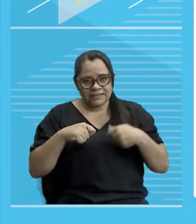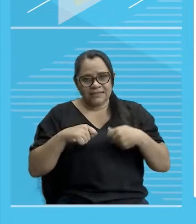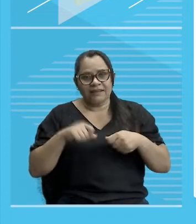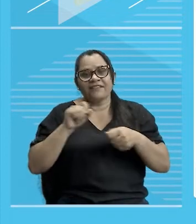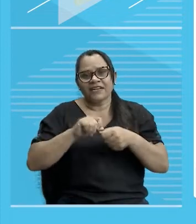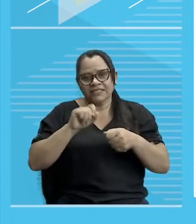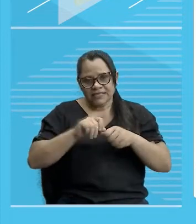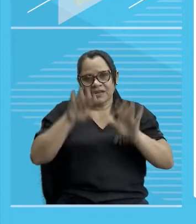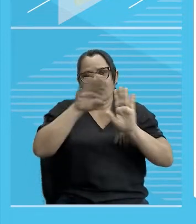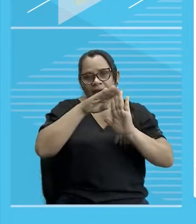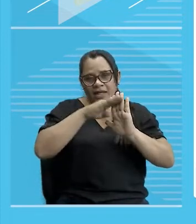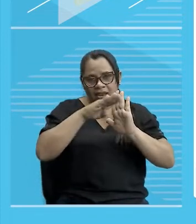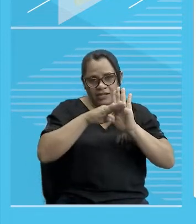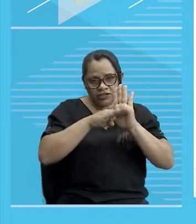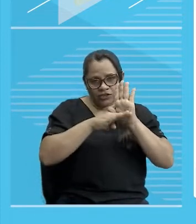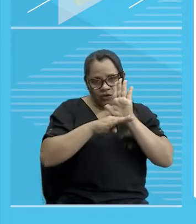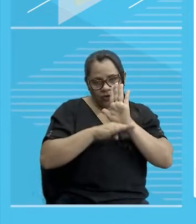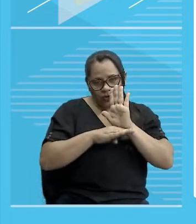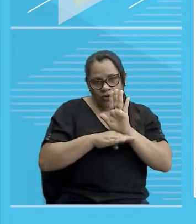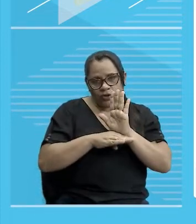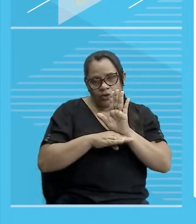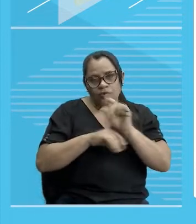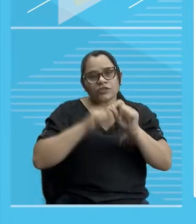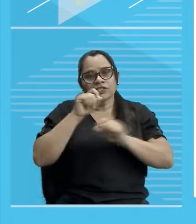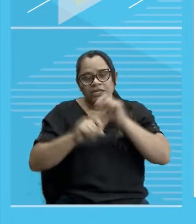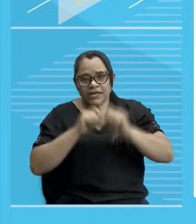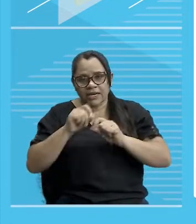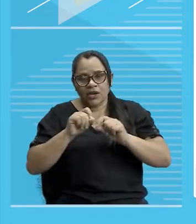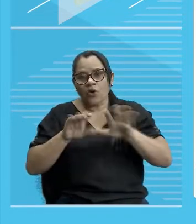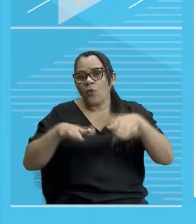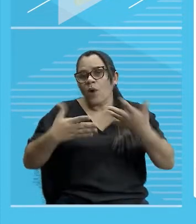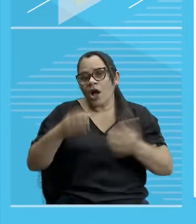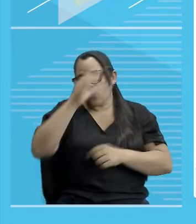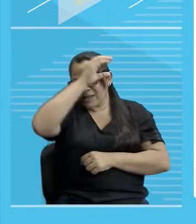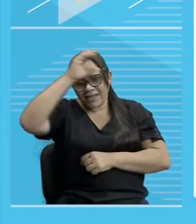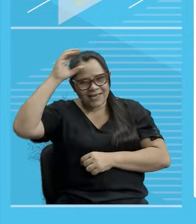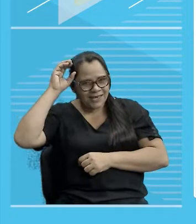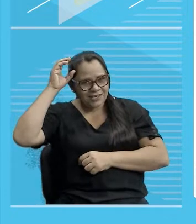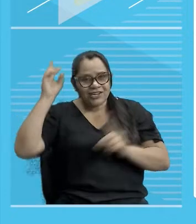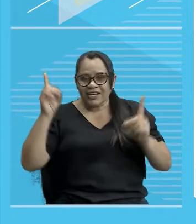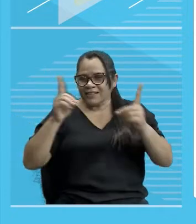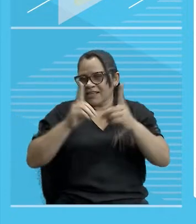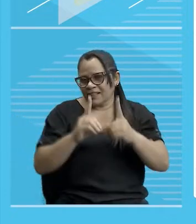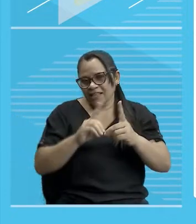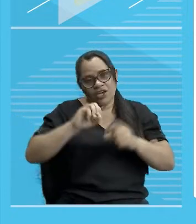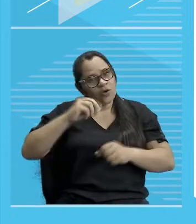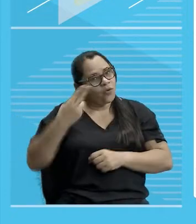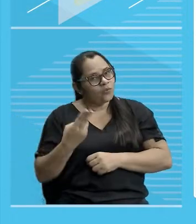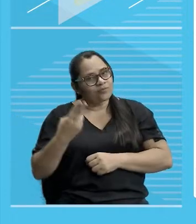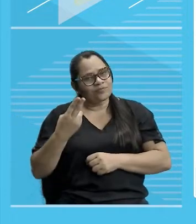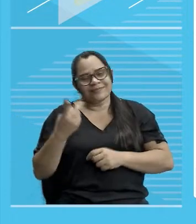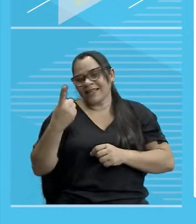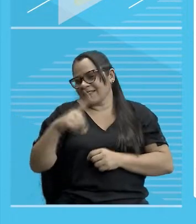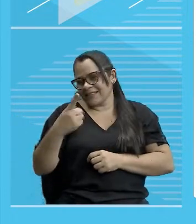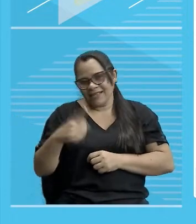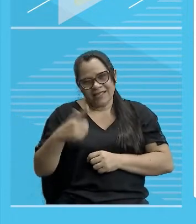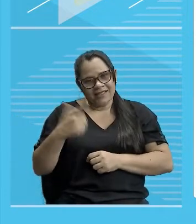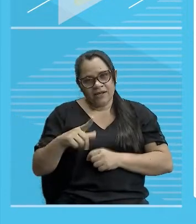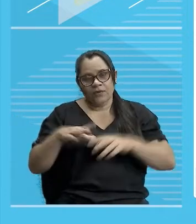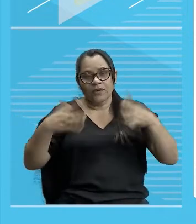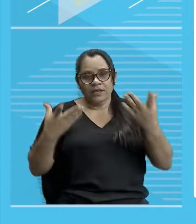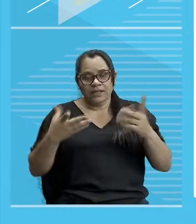do que realmente eu que cliente eu vou atender o que cliente não vou atender isso é um fluxograma gente